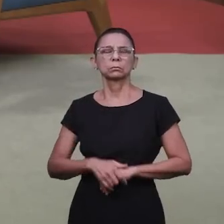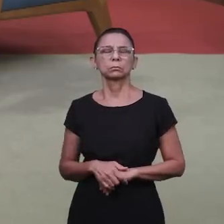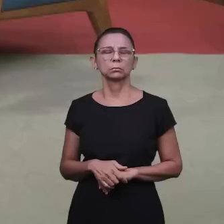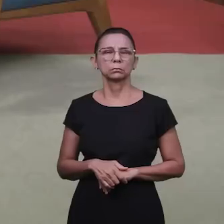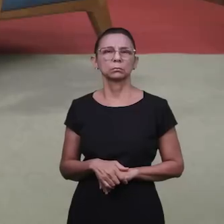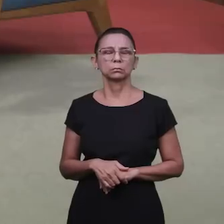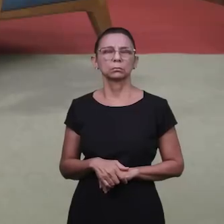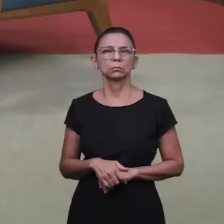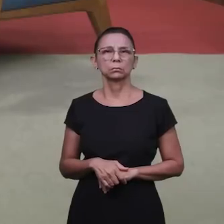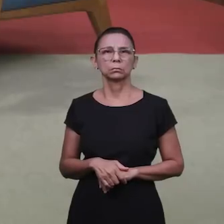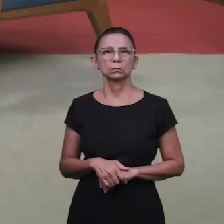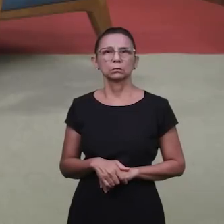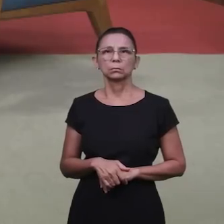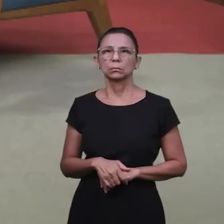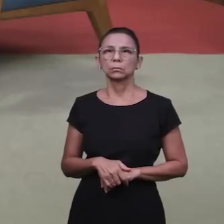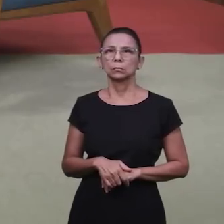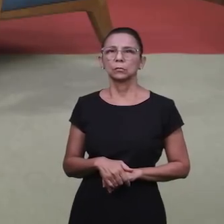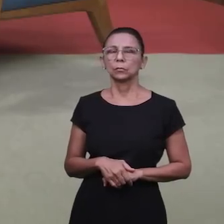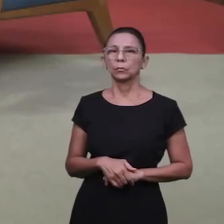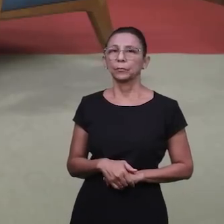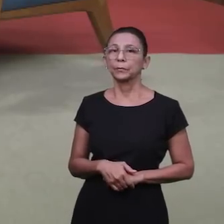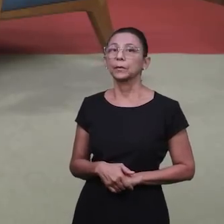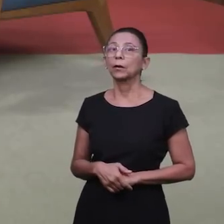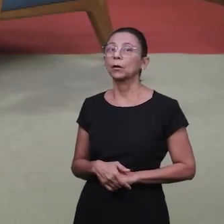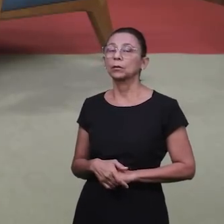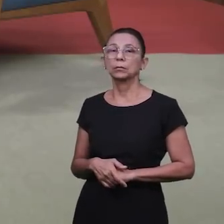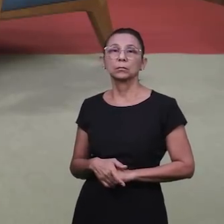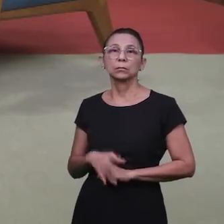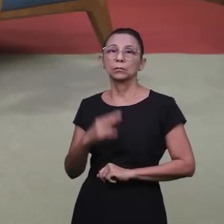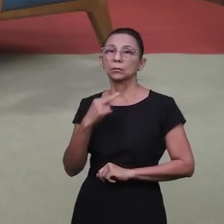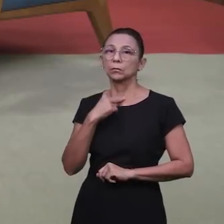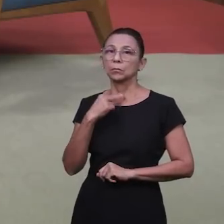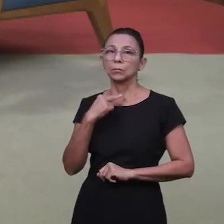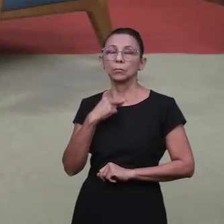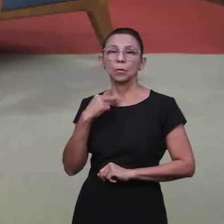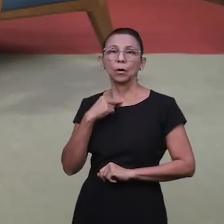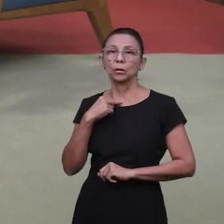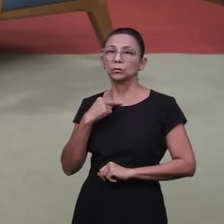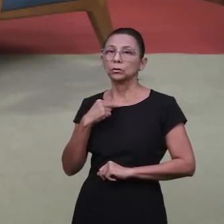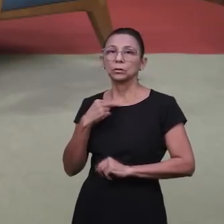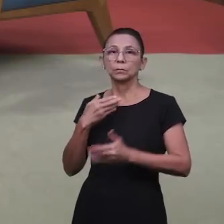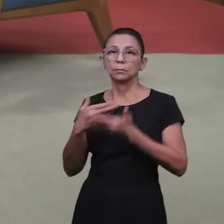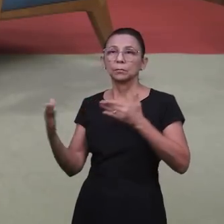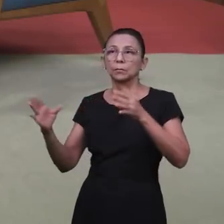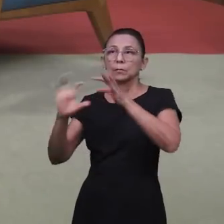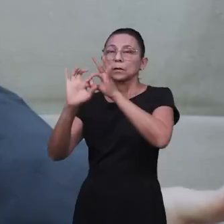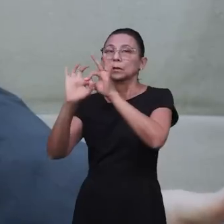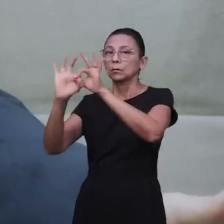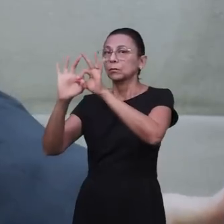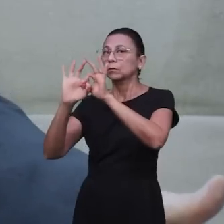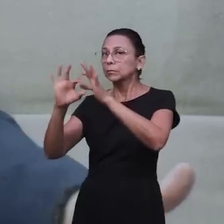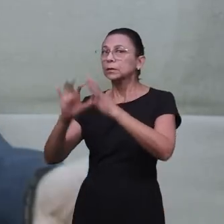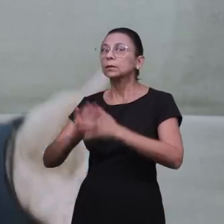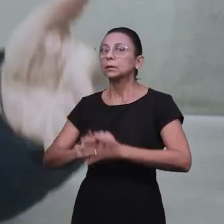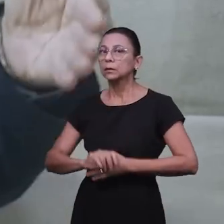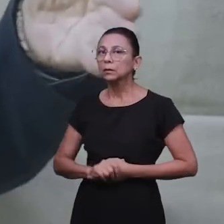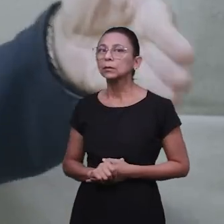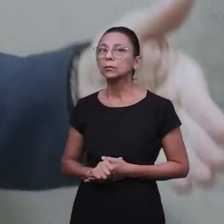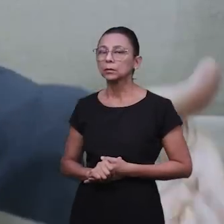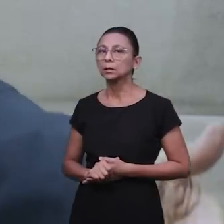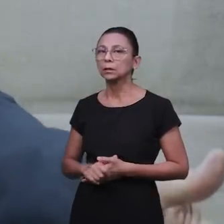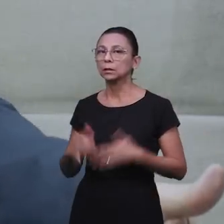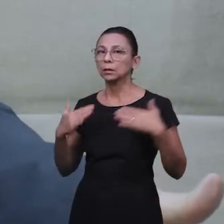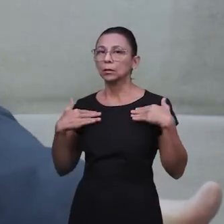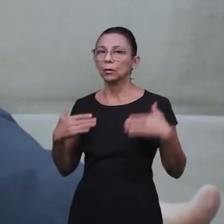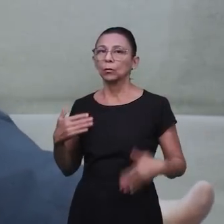Não deixando a comunhão, o aprisco, o rebanho que o Senhor te salvou, que